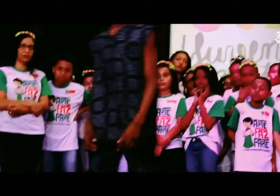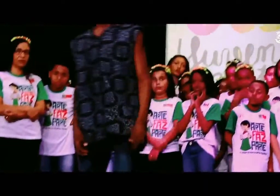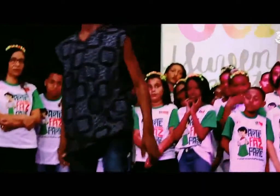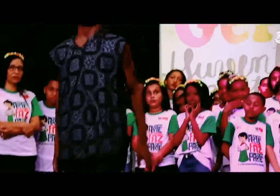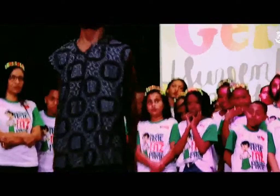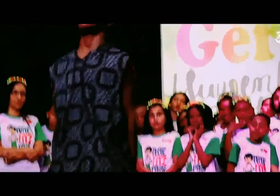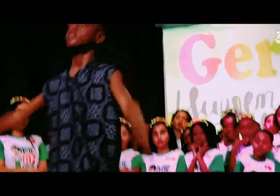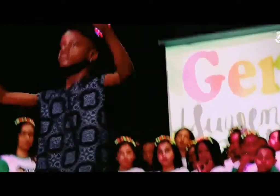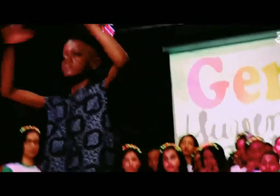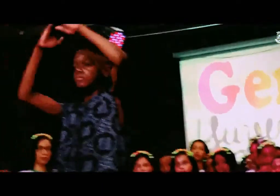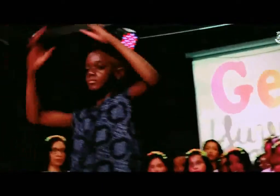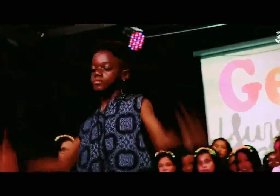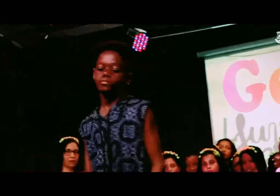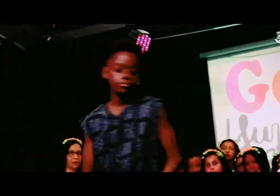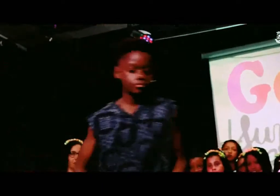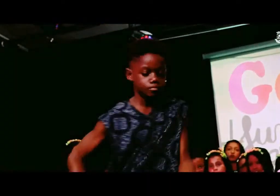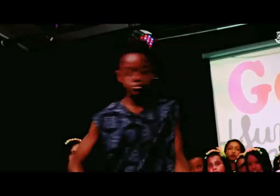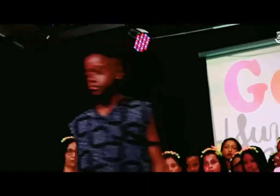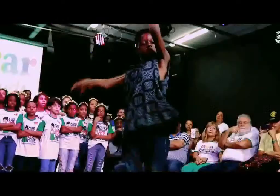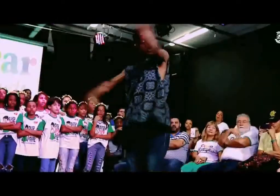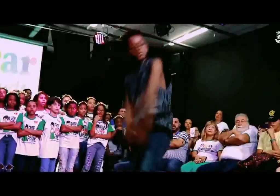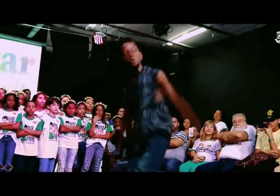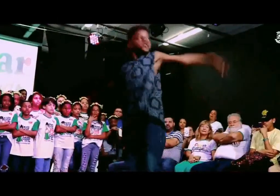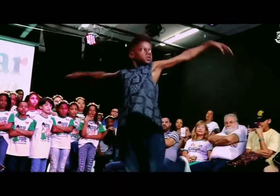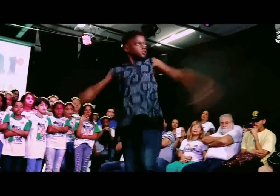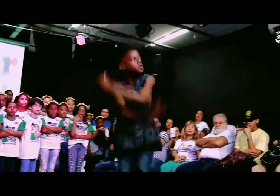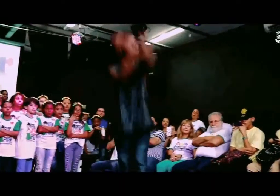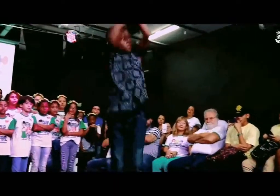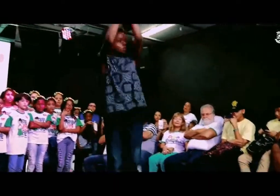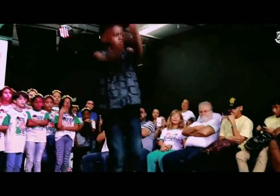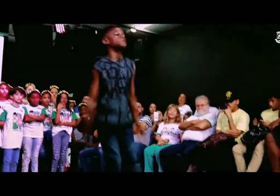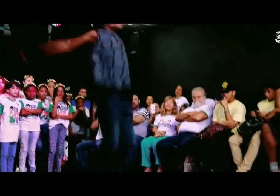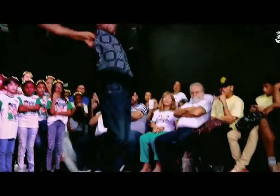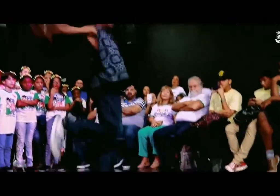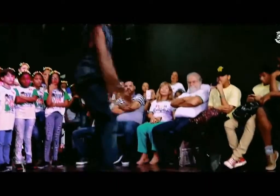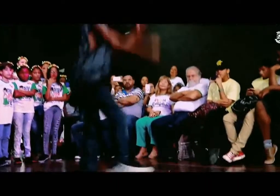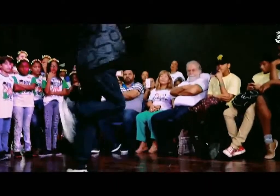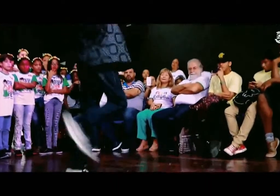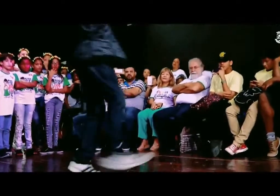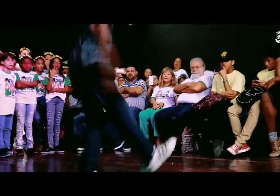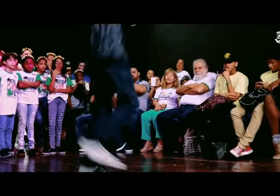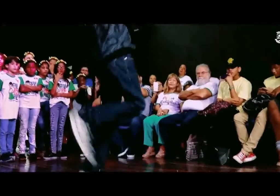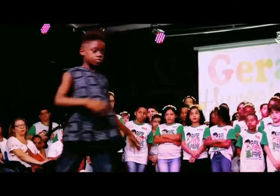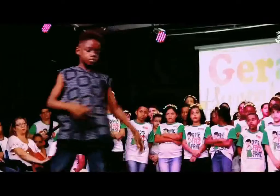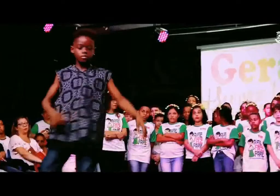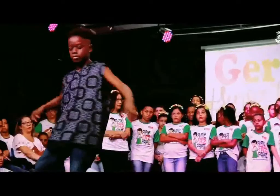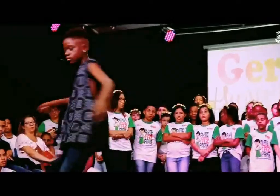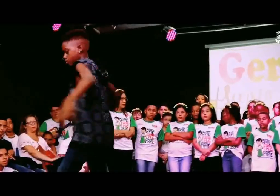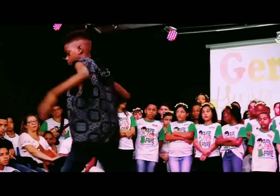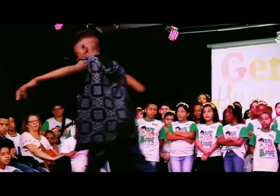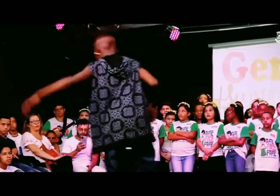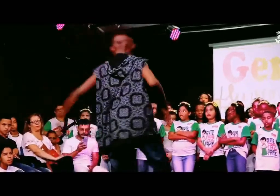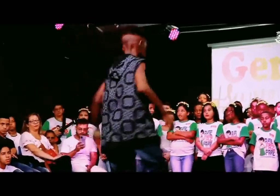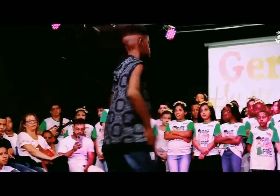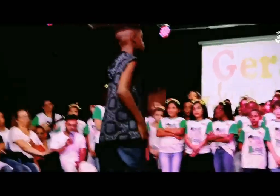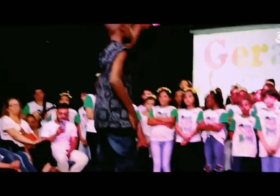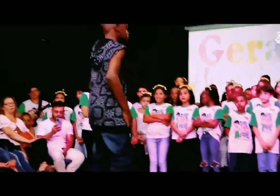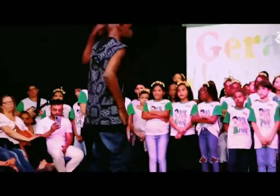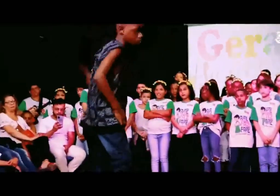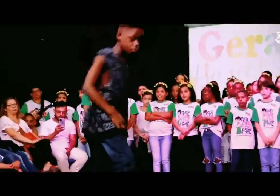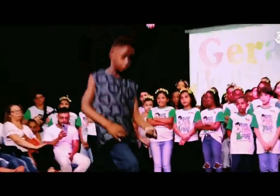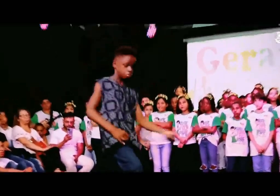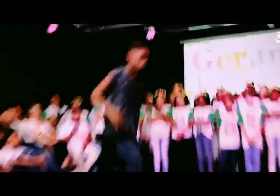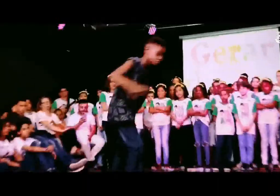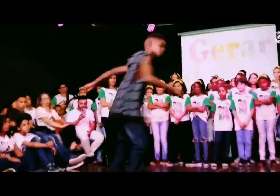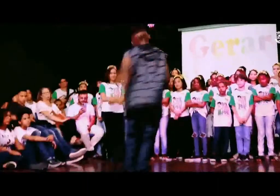importância no contexto social, também são resultados positivos alcançados. E os alunos expressam em poesia,